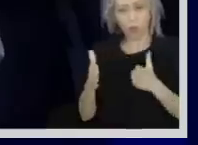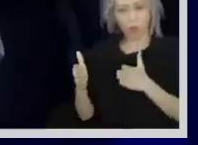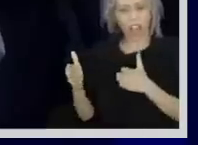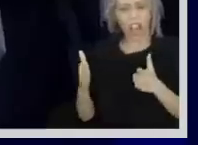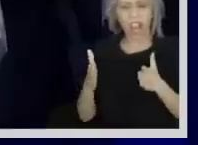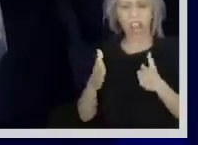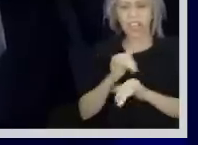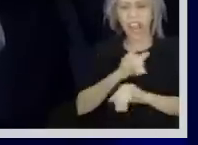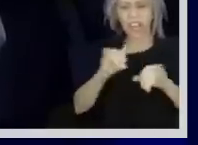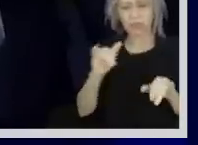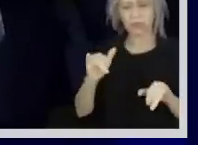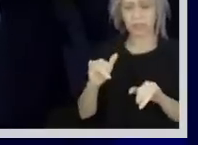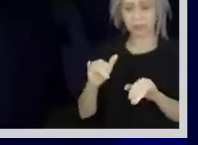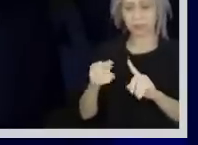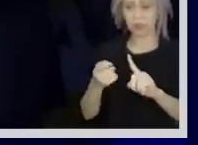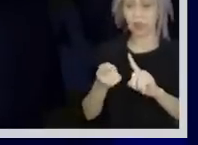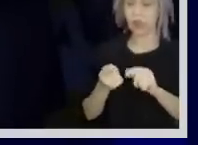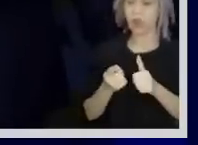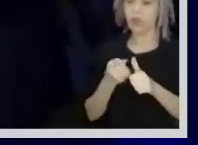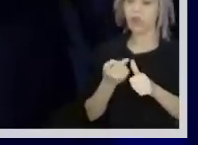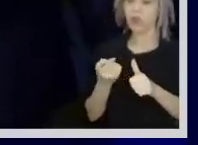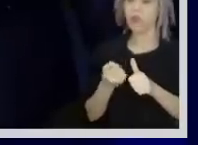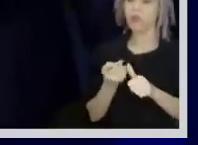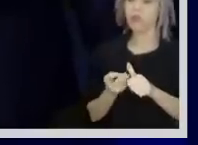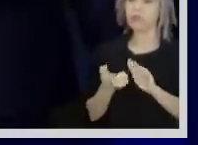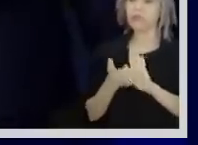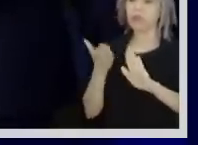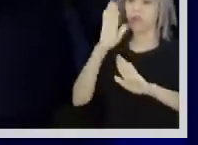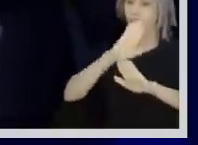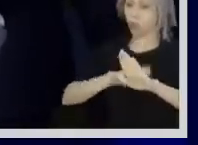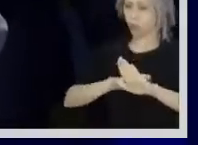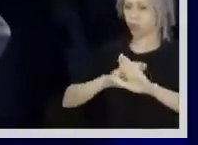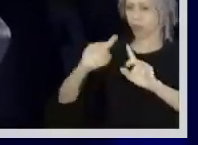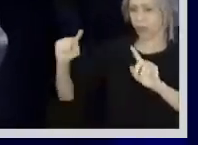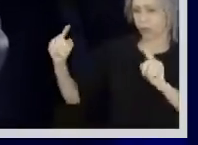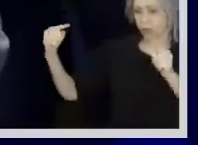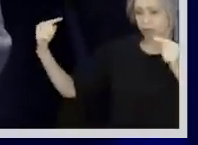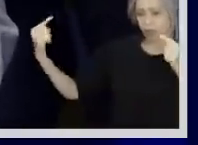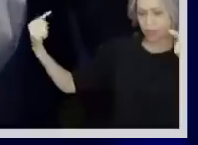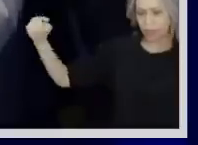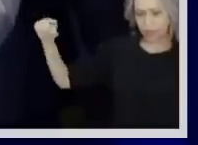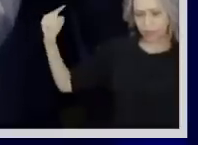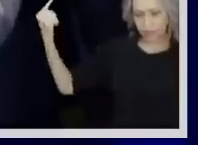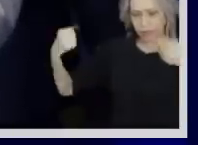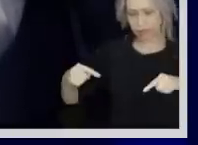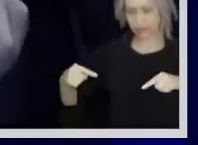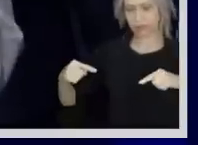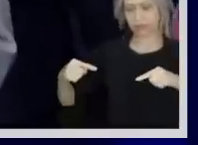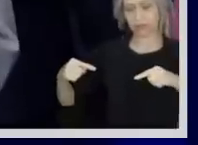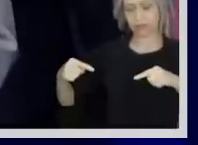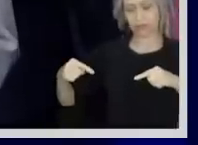de armas, sem intervenção da liberdade de ir e vir do cidadão, sem interferir no direito, né, das pessoas,